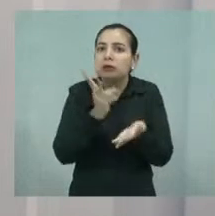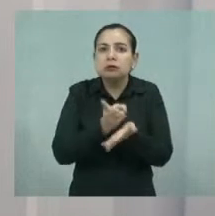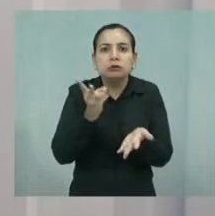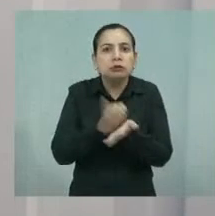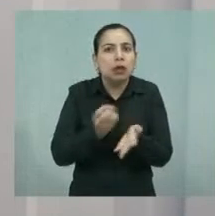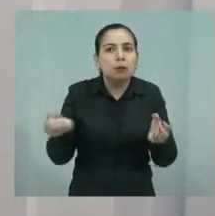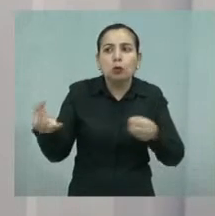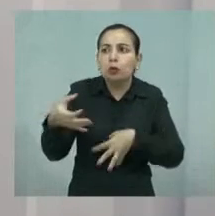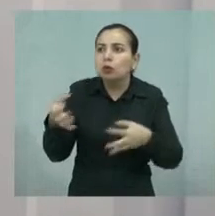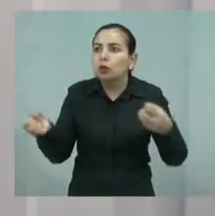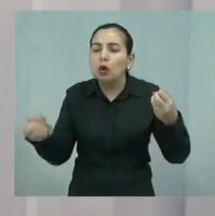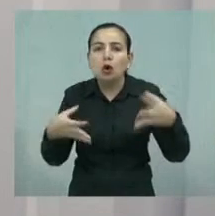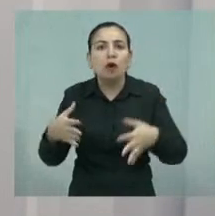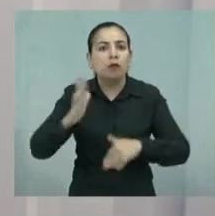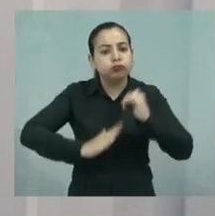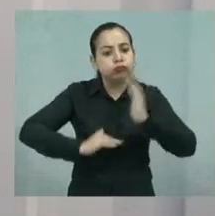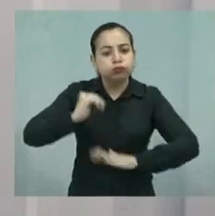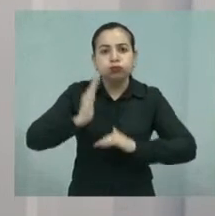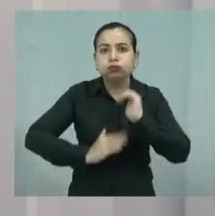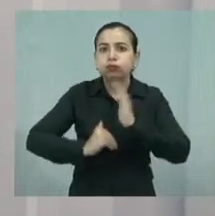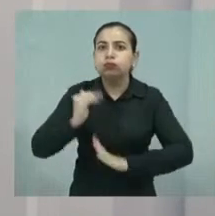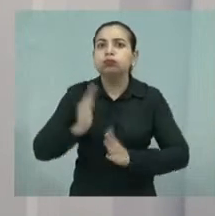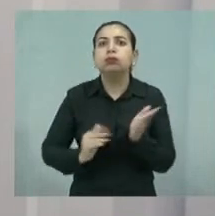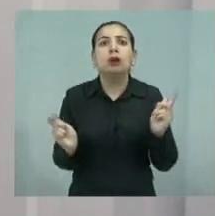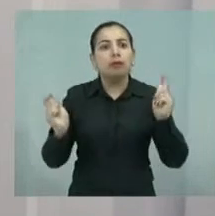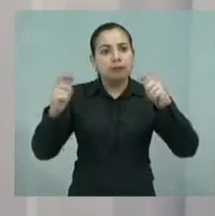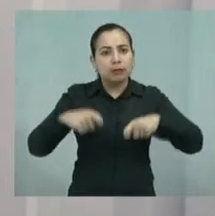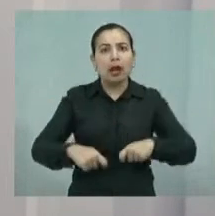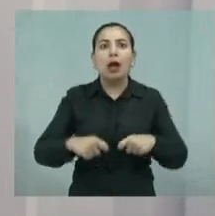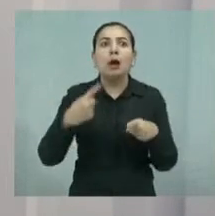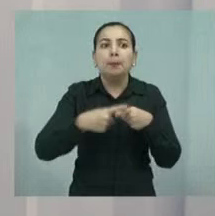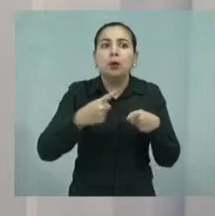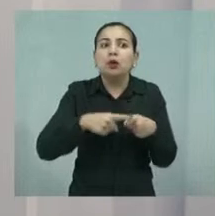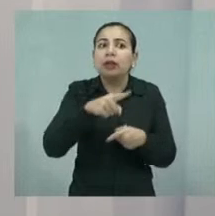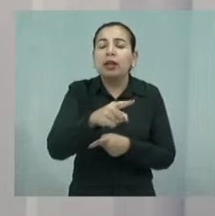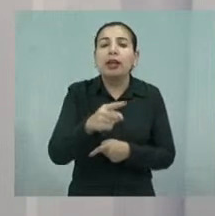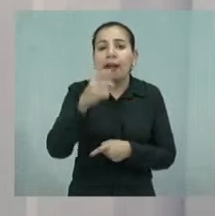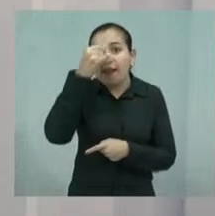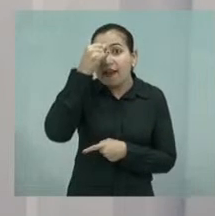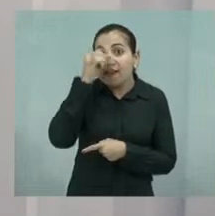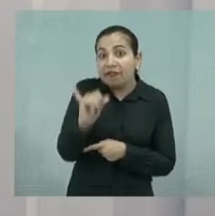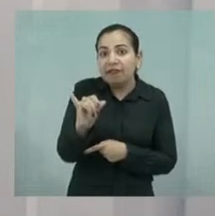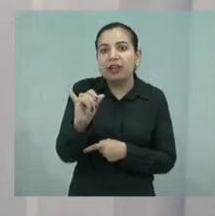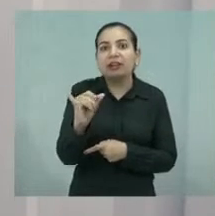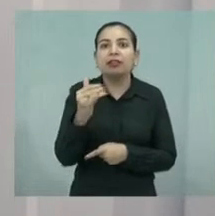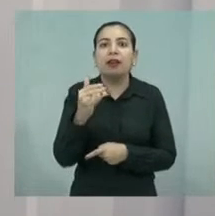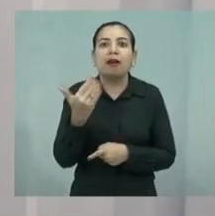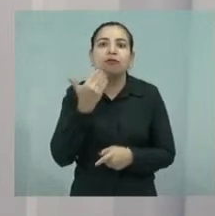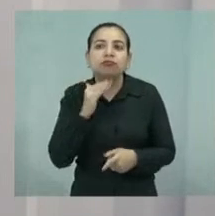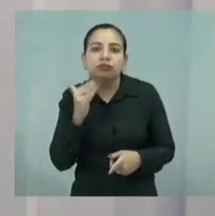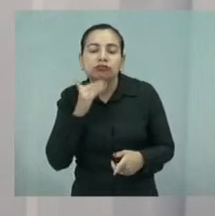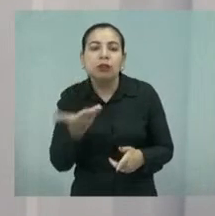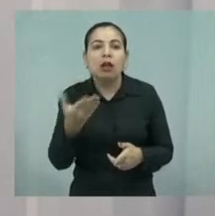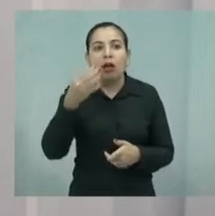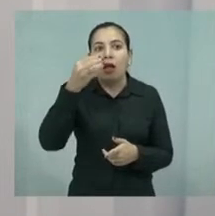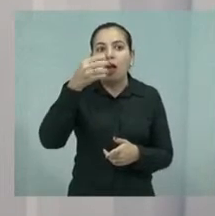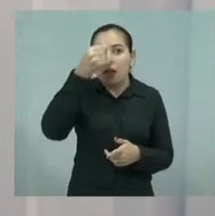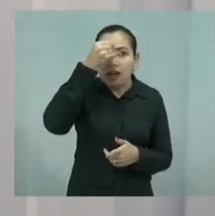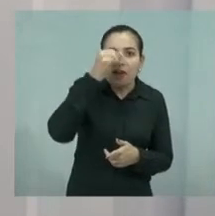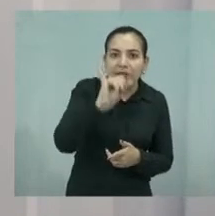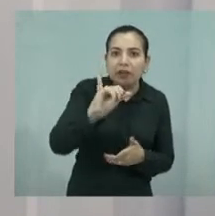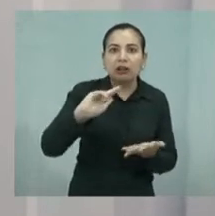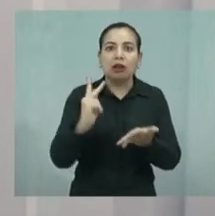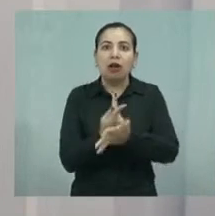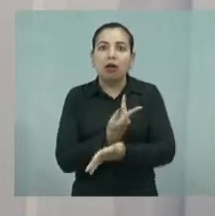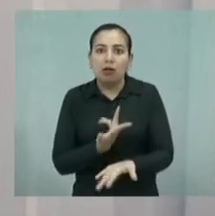qualificação continuada, para que o gestor não cometa nenhuma falha por desconhecimento, né, não cometa